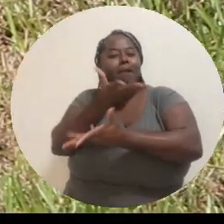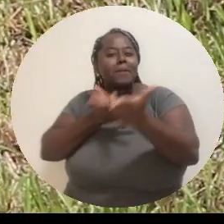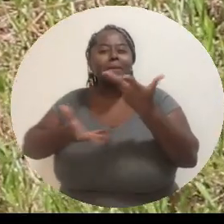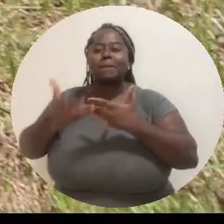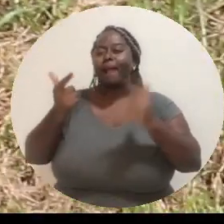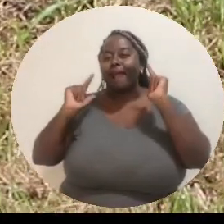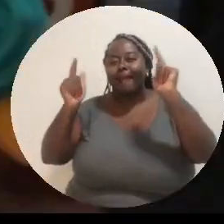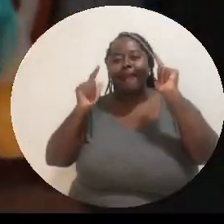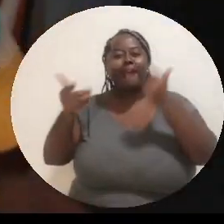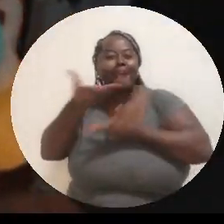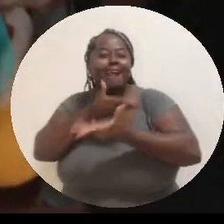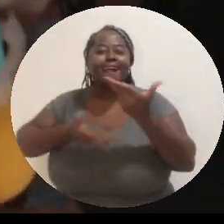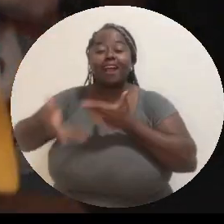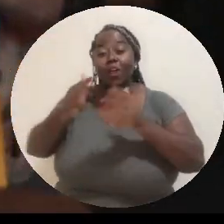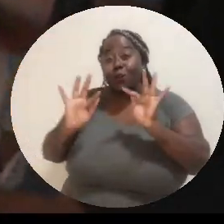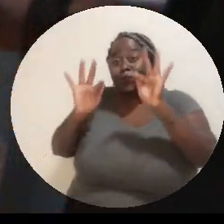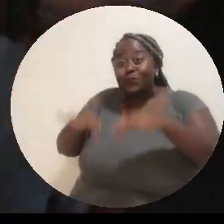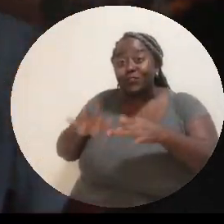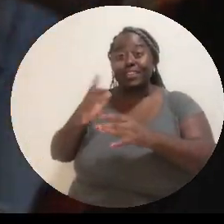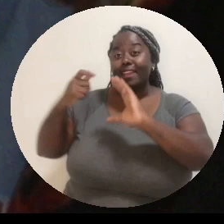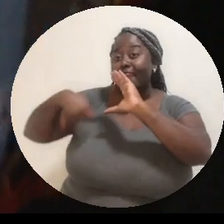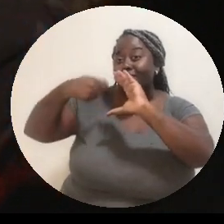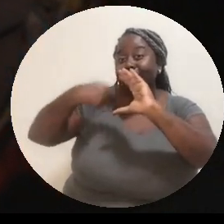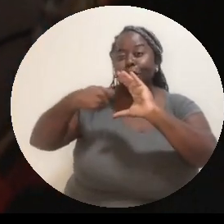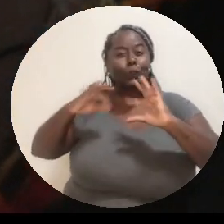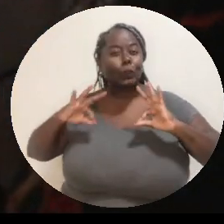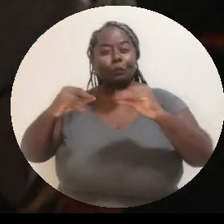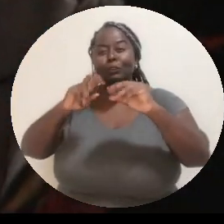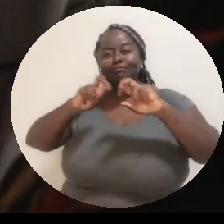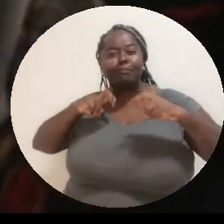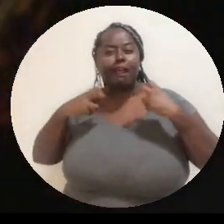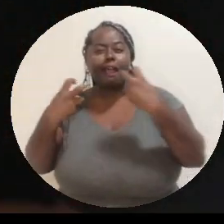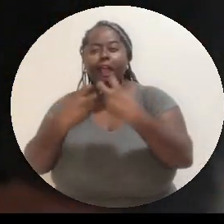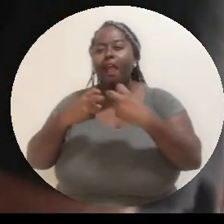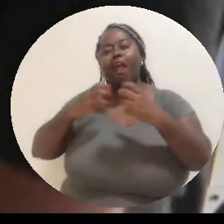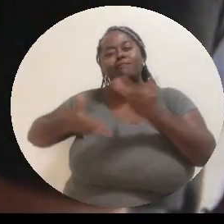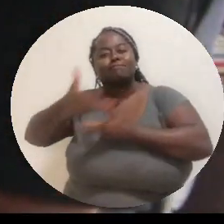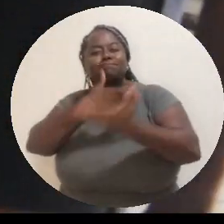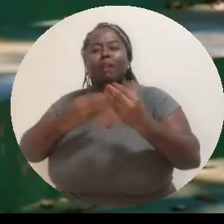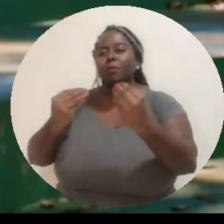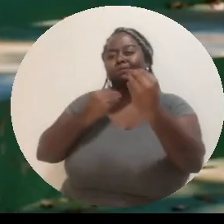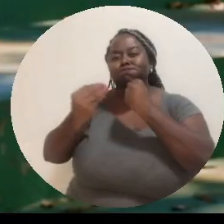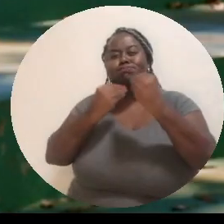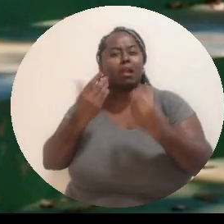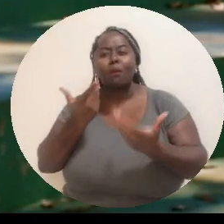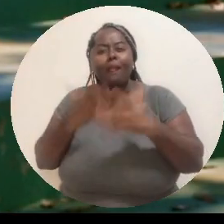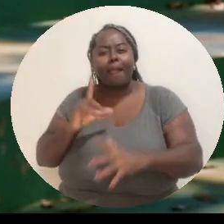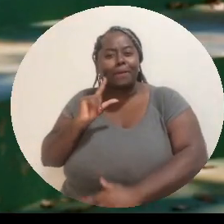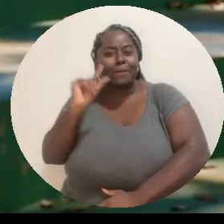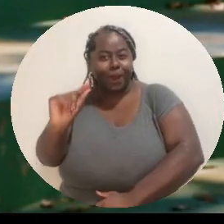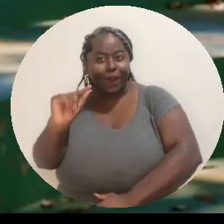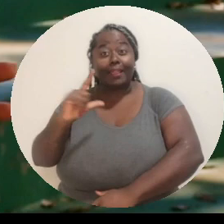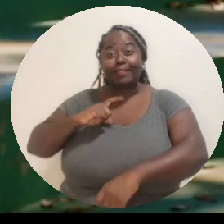divertindo, tanto que no fim mesmo, que a gente terminou as gravações, todo mundo sentou, se reuniu para comer seu lanchinho, ninguém queria ir embora. Teve uma cena